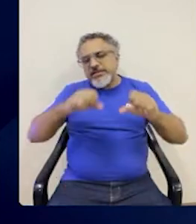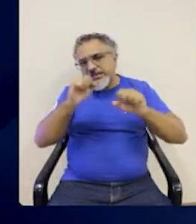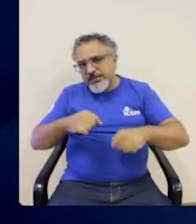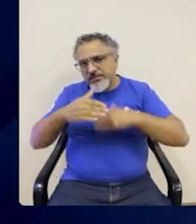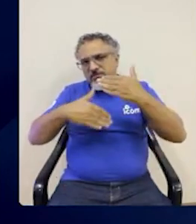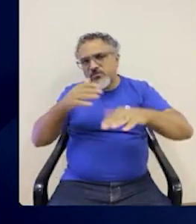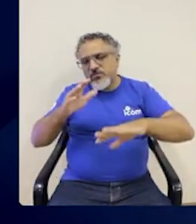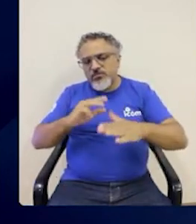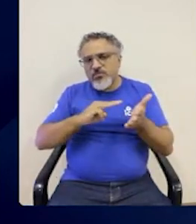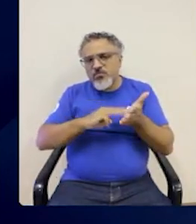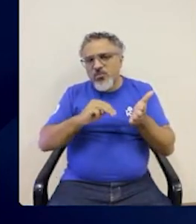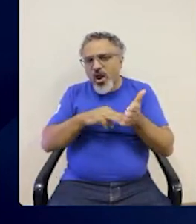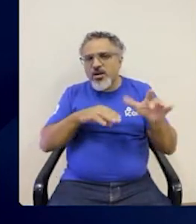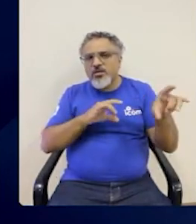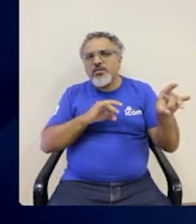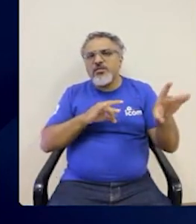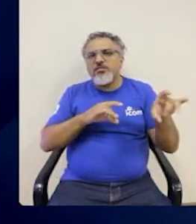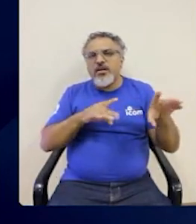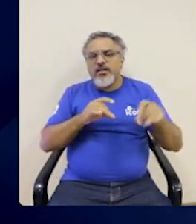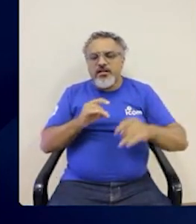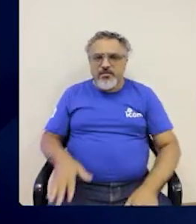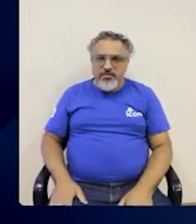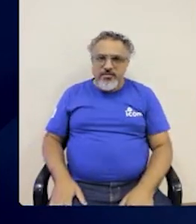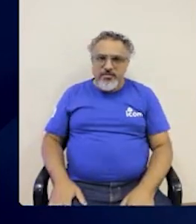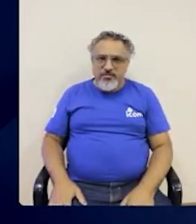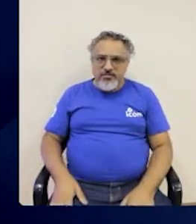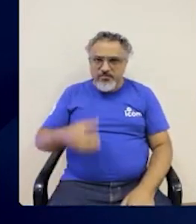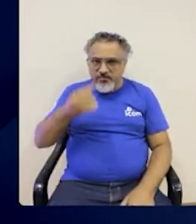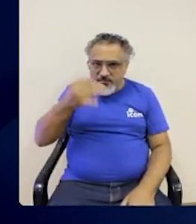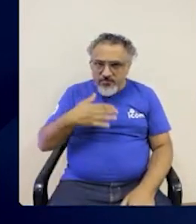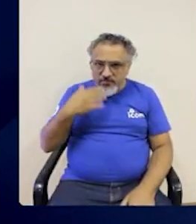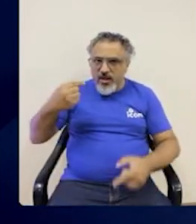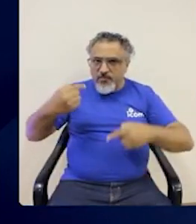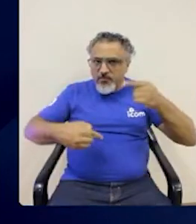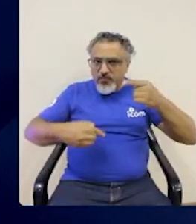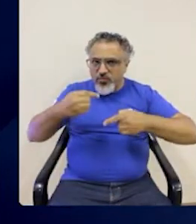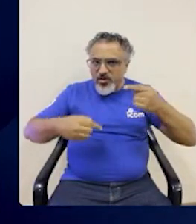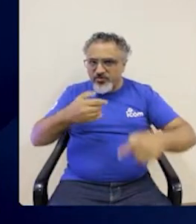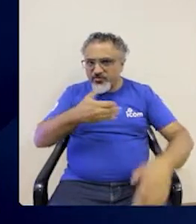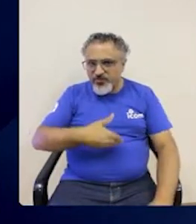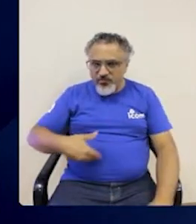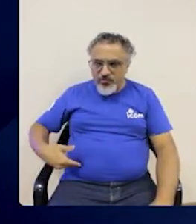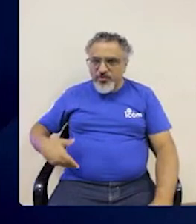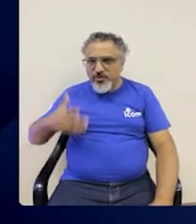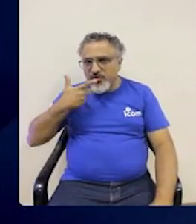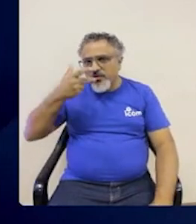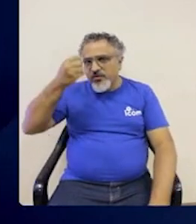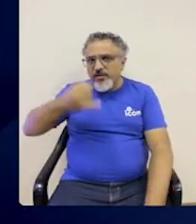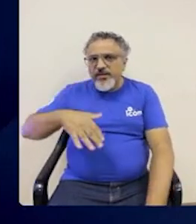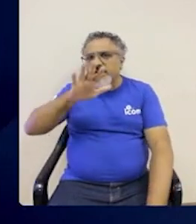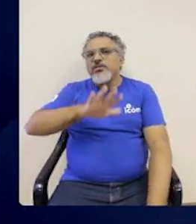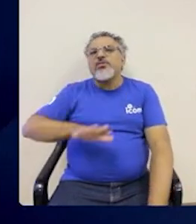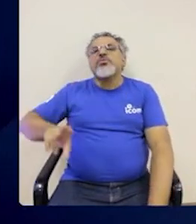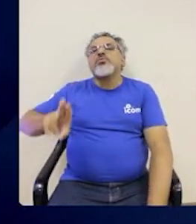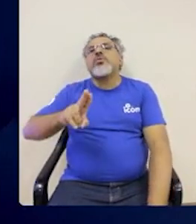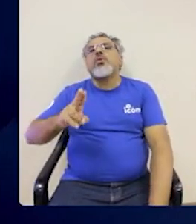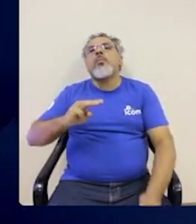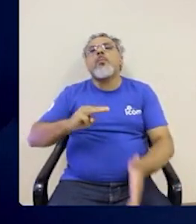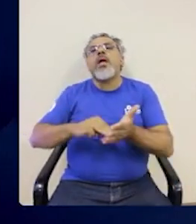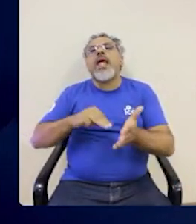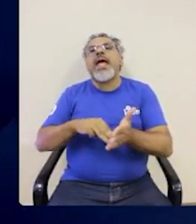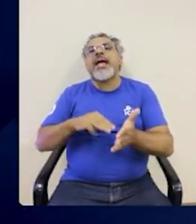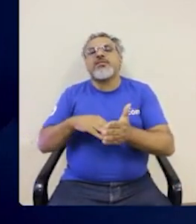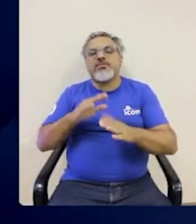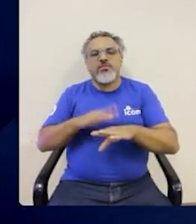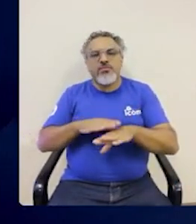e um pouco de métodos e técnicas, né? E quando a gente fala de intervenções em políticas públicas, a gente está falando não só de uma ação, de um método ou